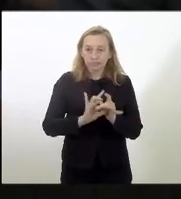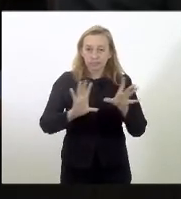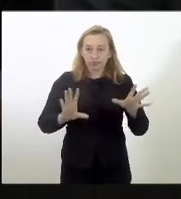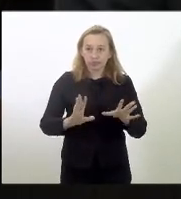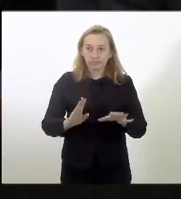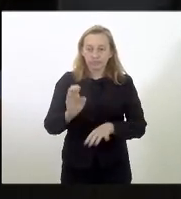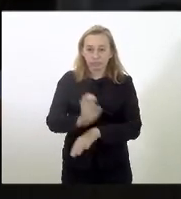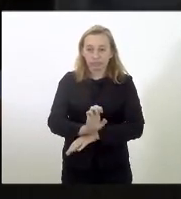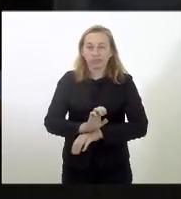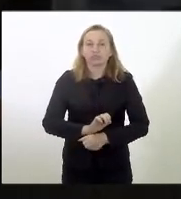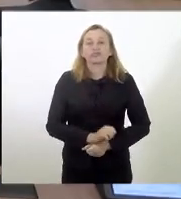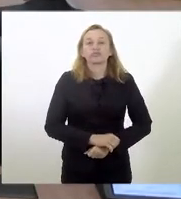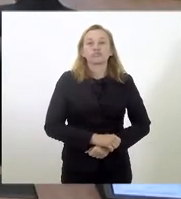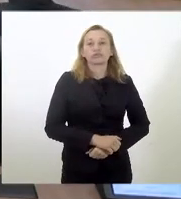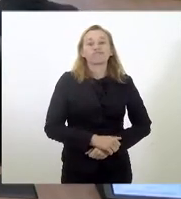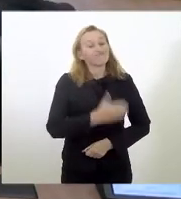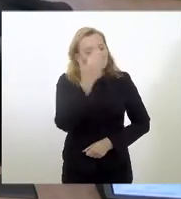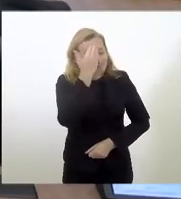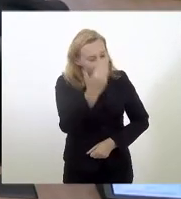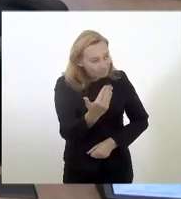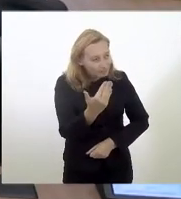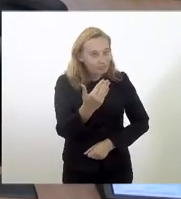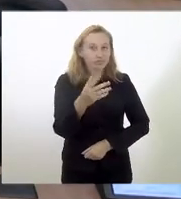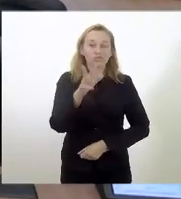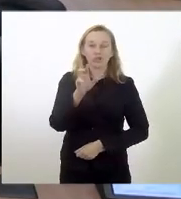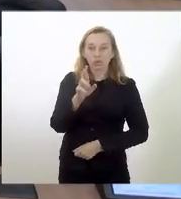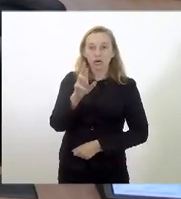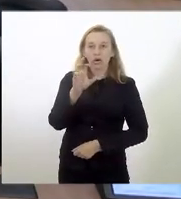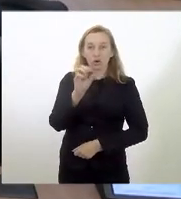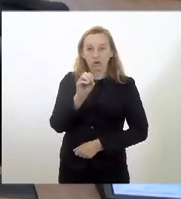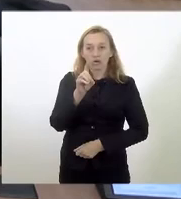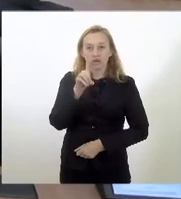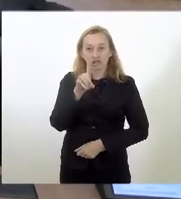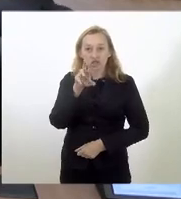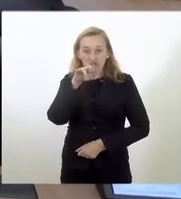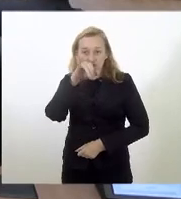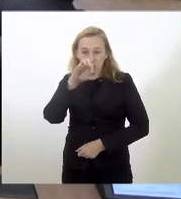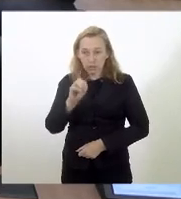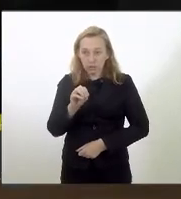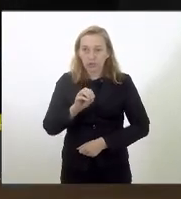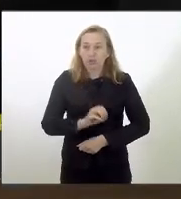Estado. Obrigado, Rodrigo.